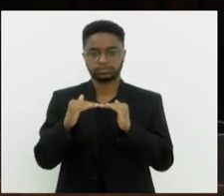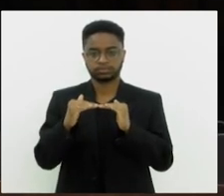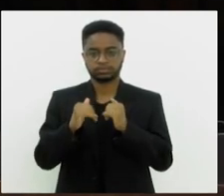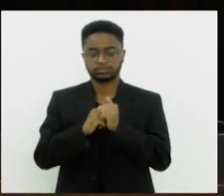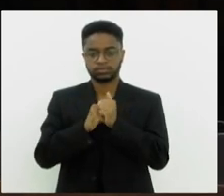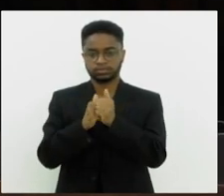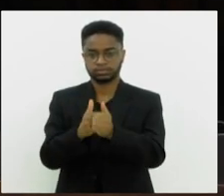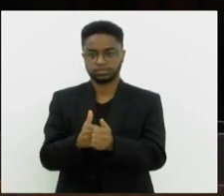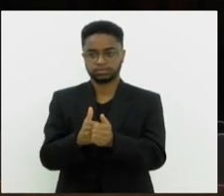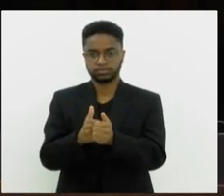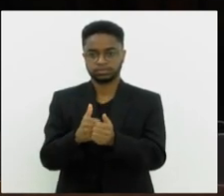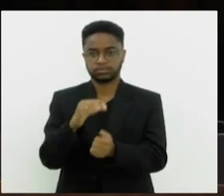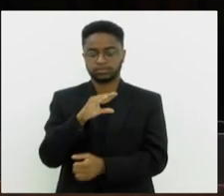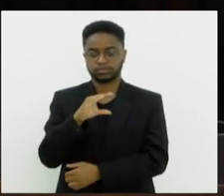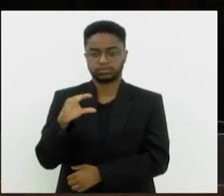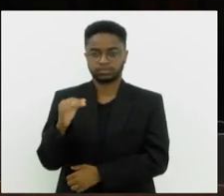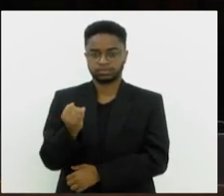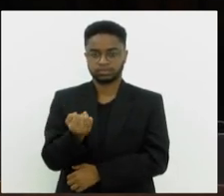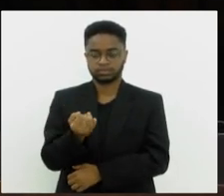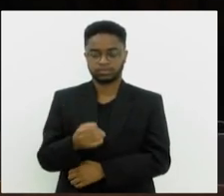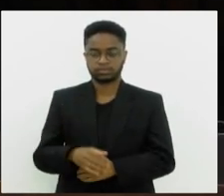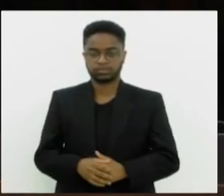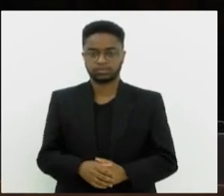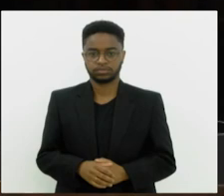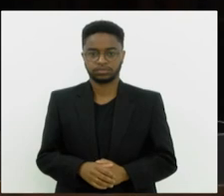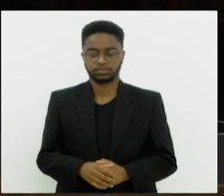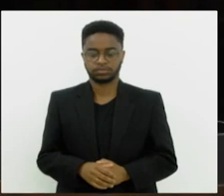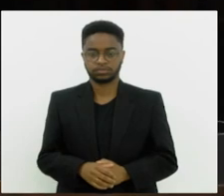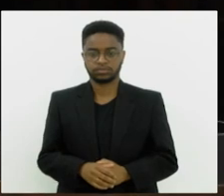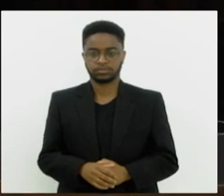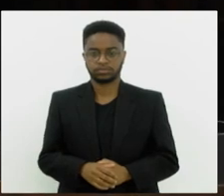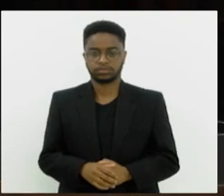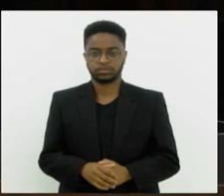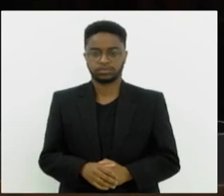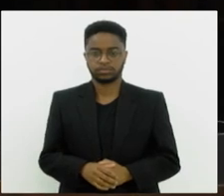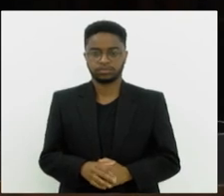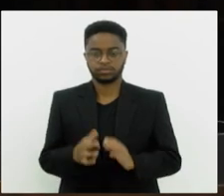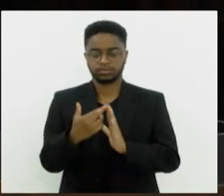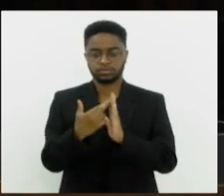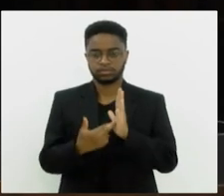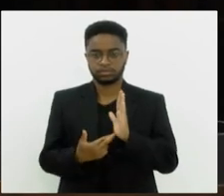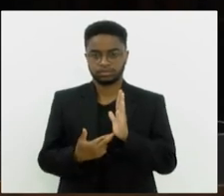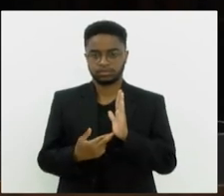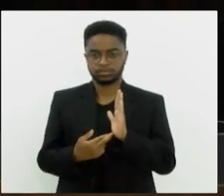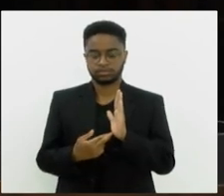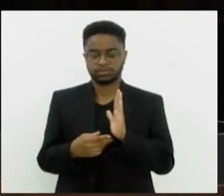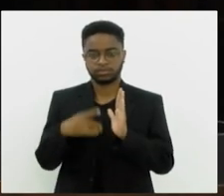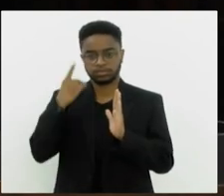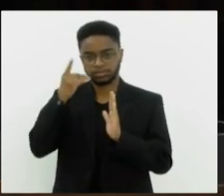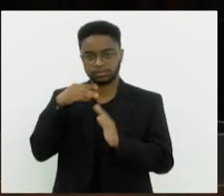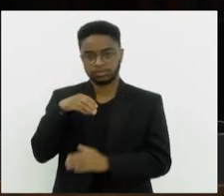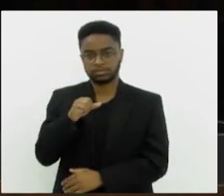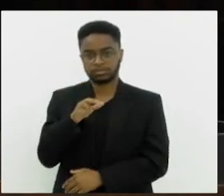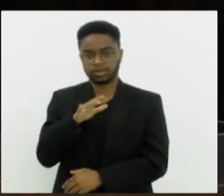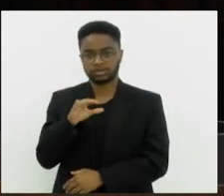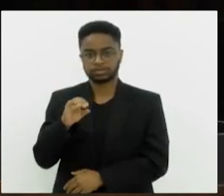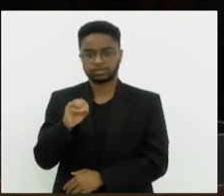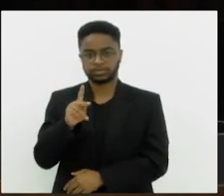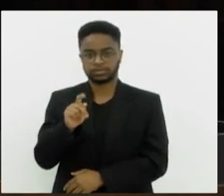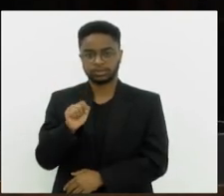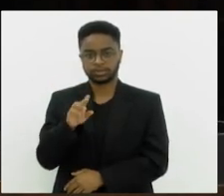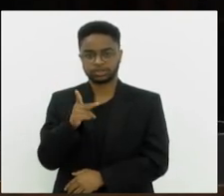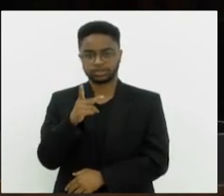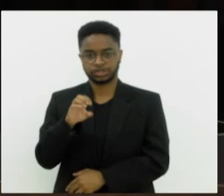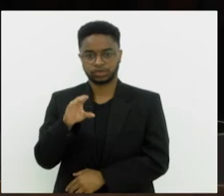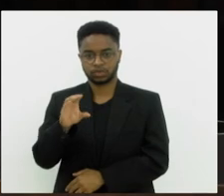o substitutivo da Comissão de Constituição e Justiça. Relatores, deputado Márcio Pacheco,